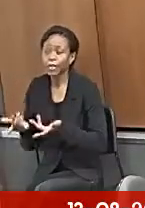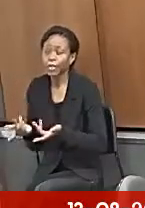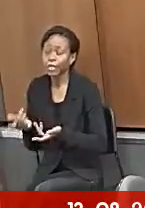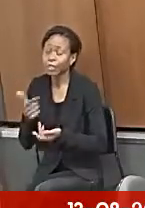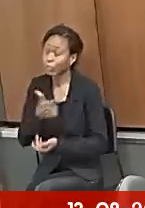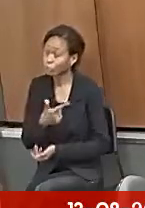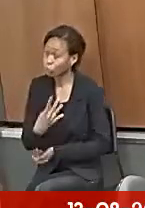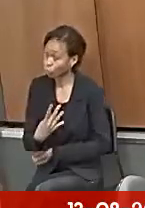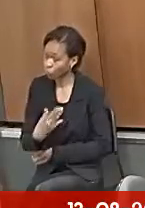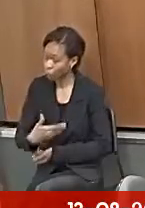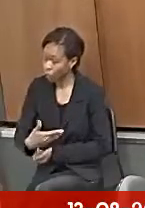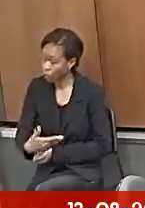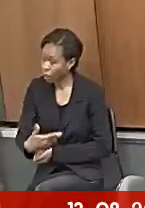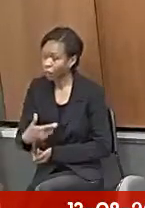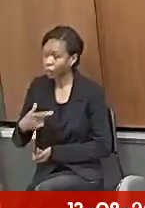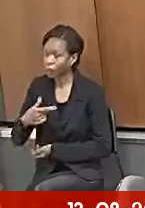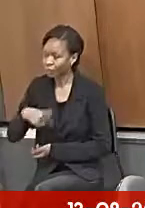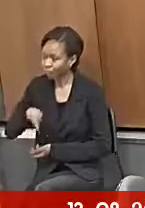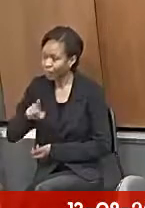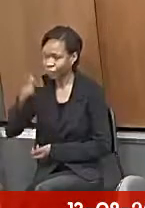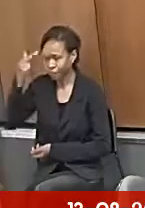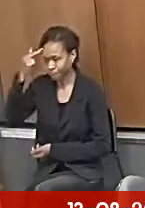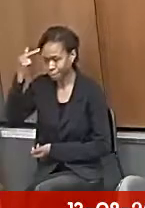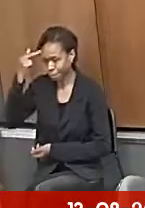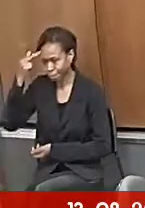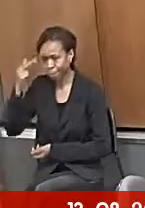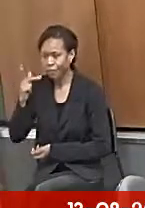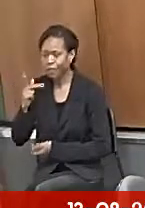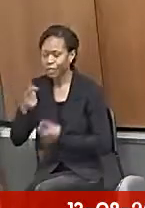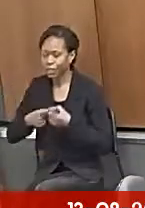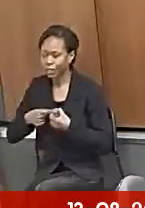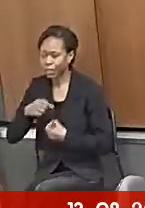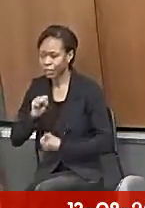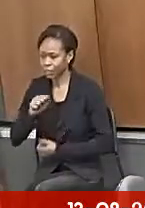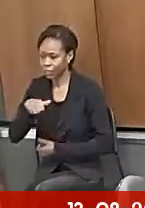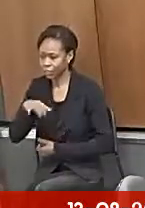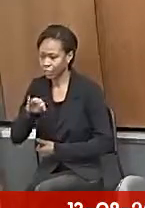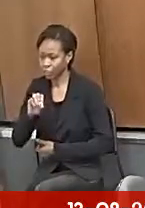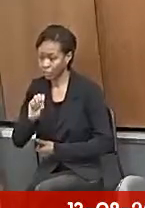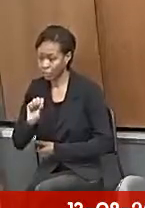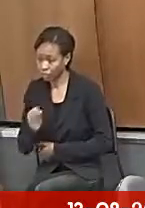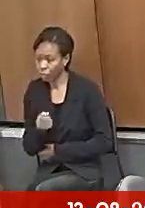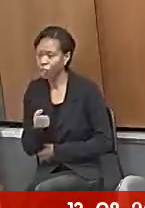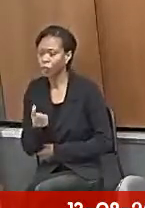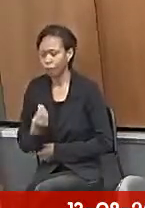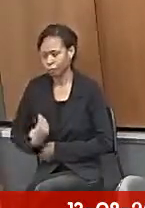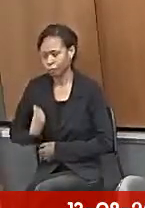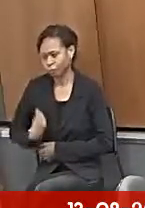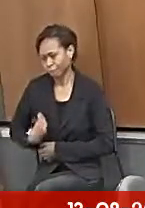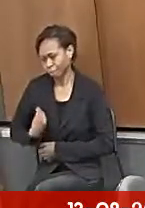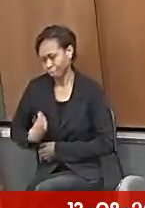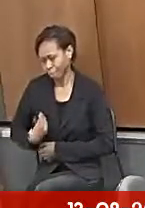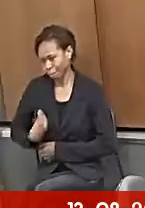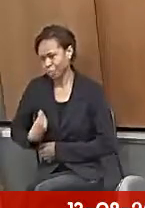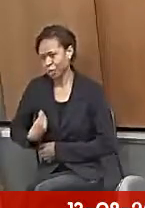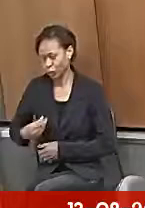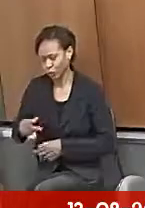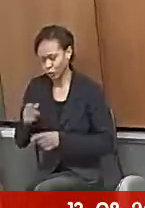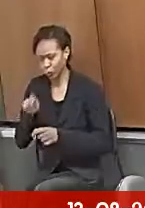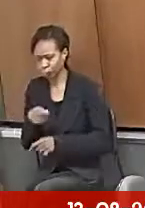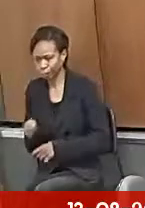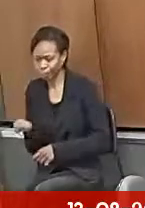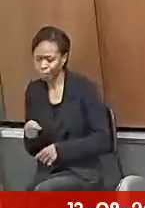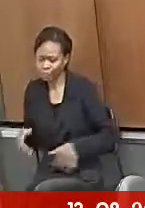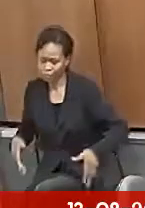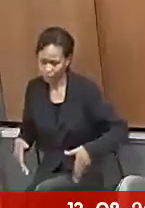dia 24 estará em santos são paulo participando torneio internacional de tênis em cadeira de roda uma salva de palmas pra ana cláudia